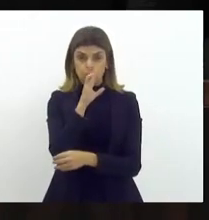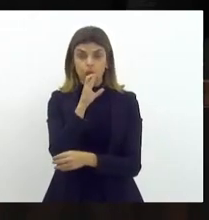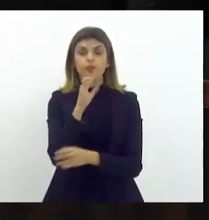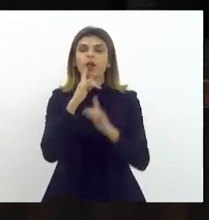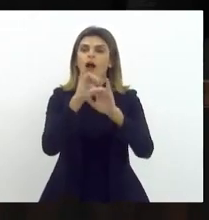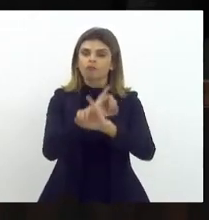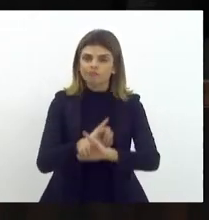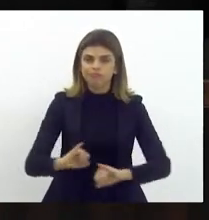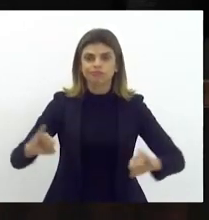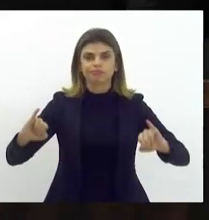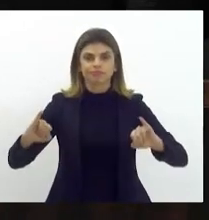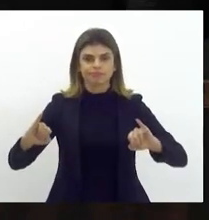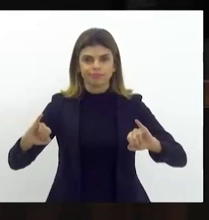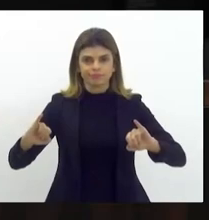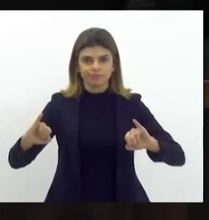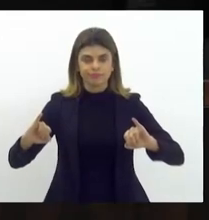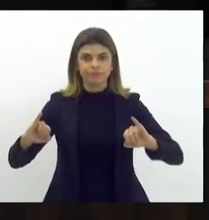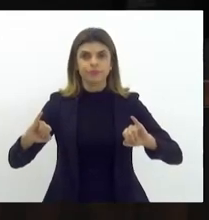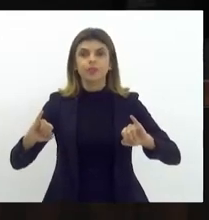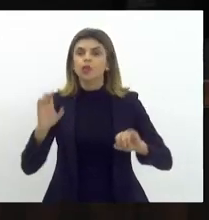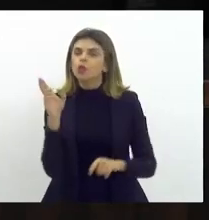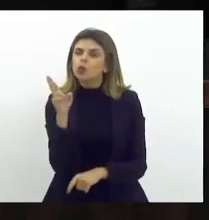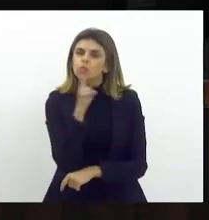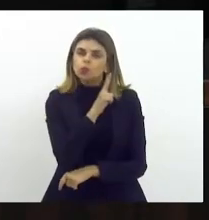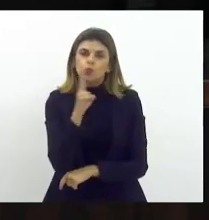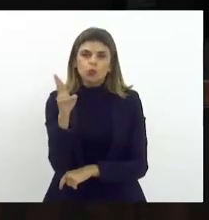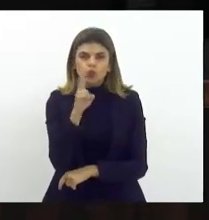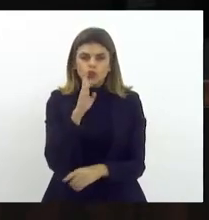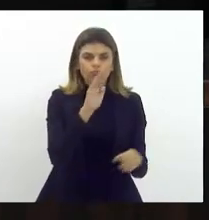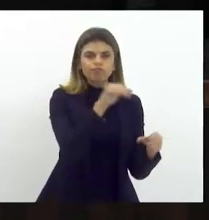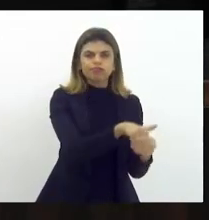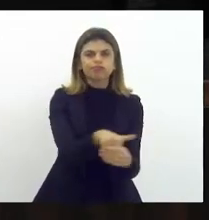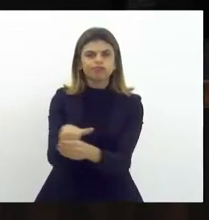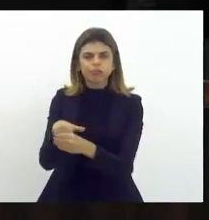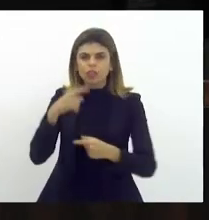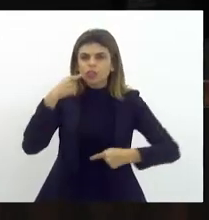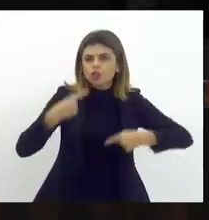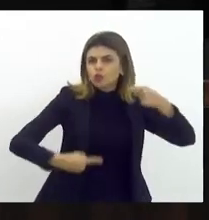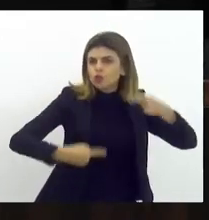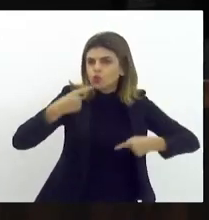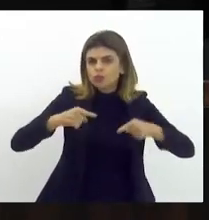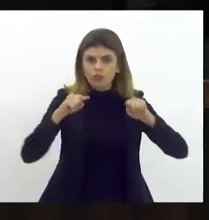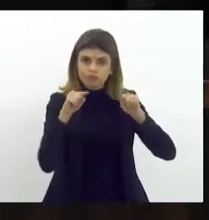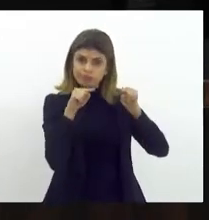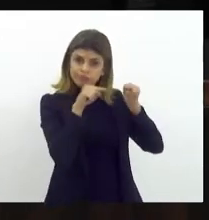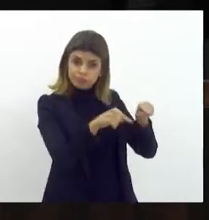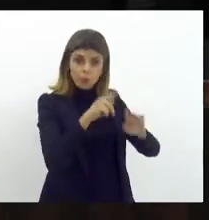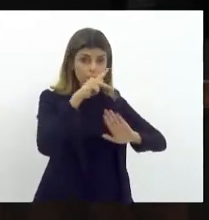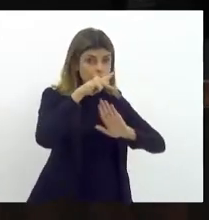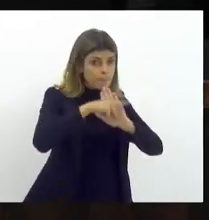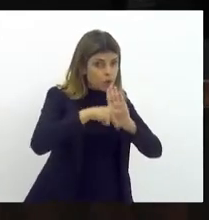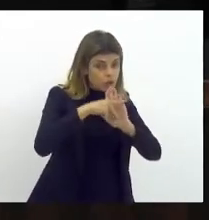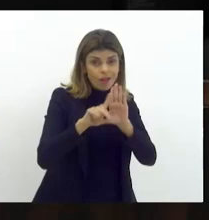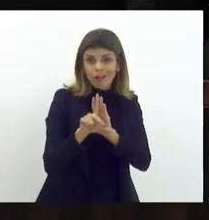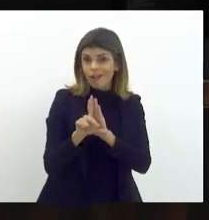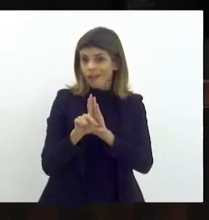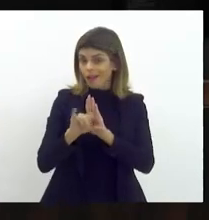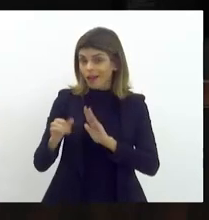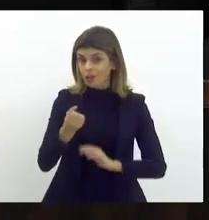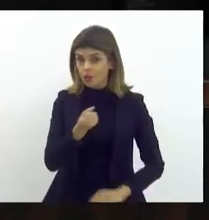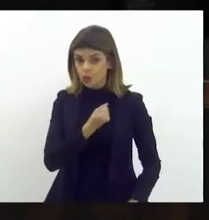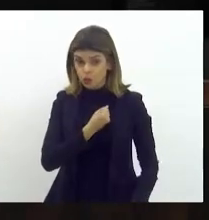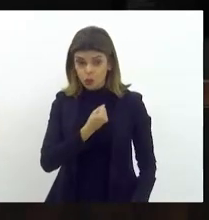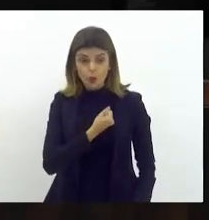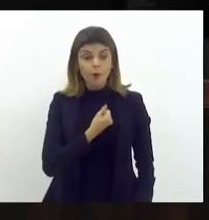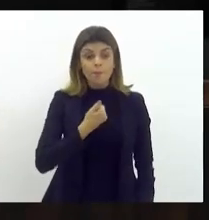anuncio em regime de urgência em votação discussão única projeto de lei número